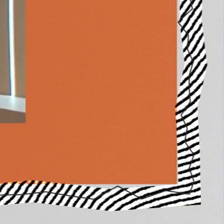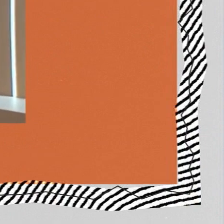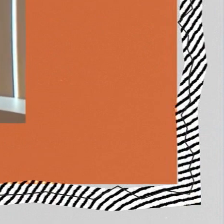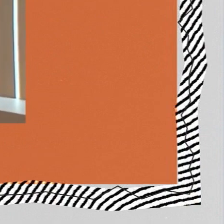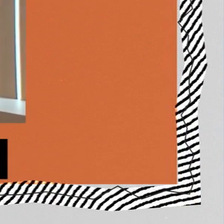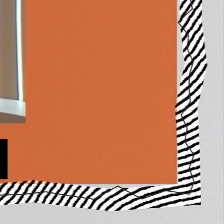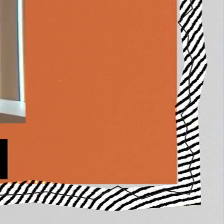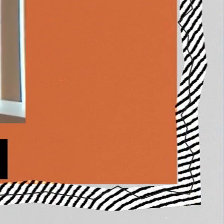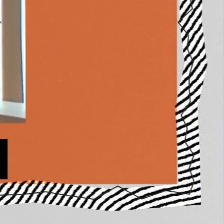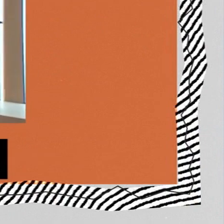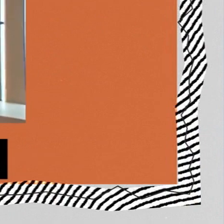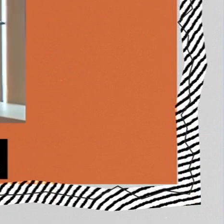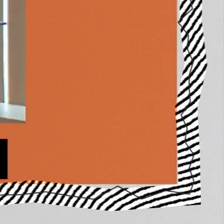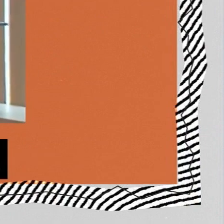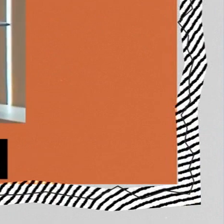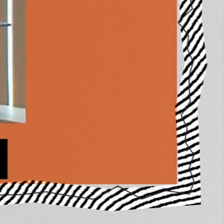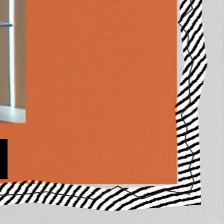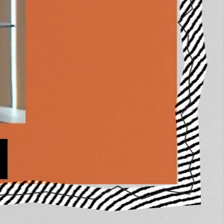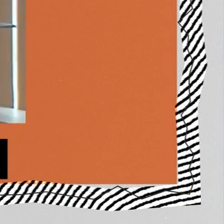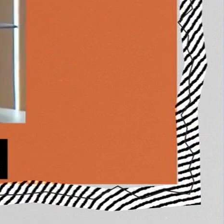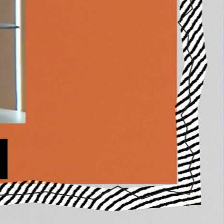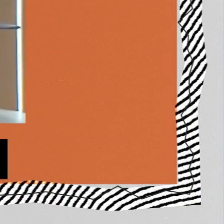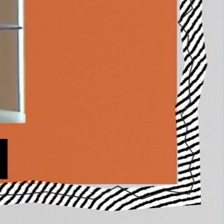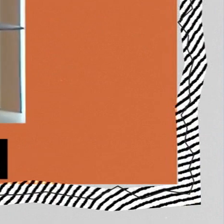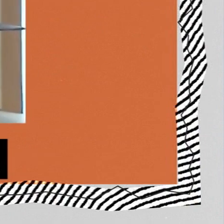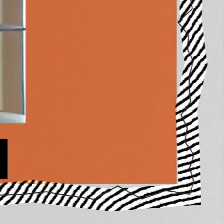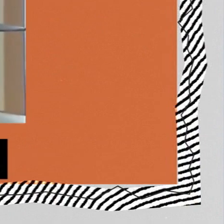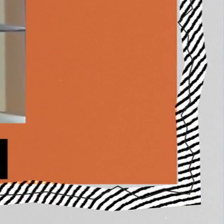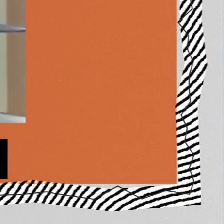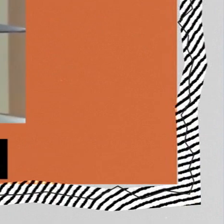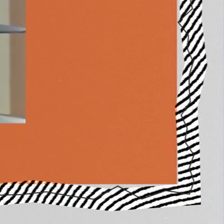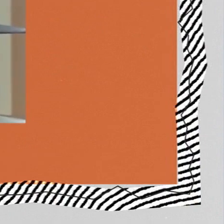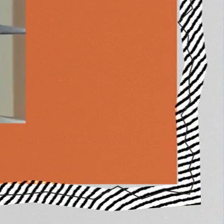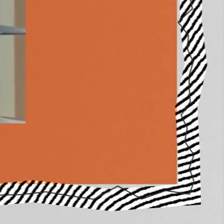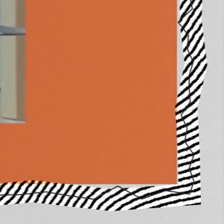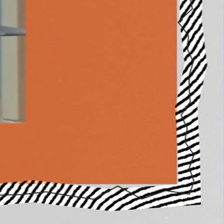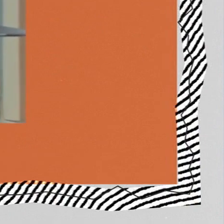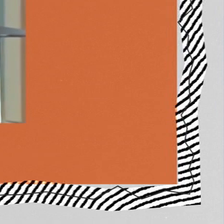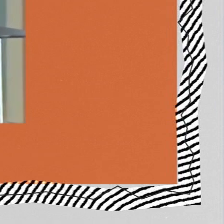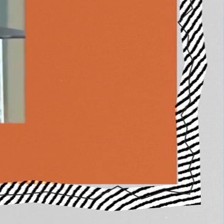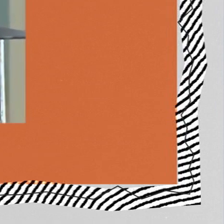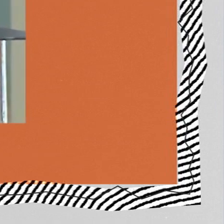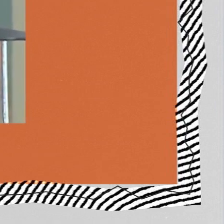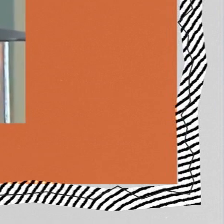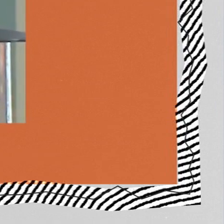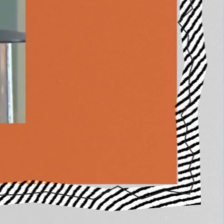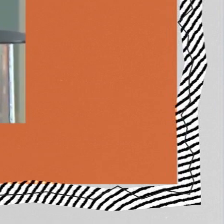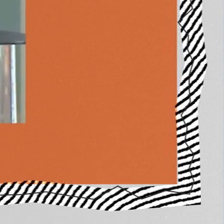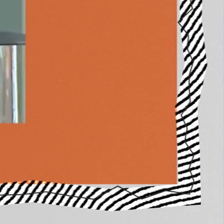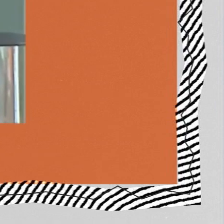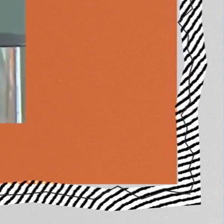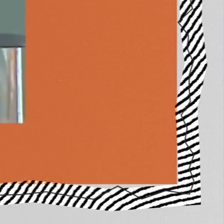era colocada dentro de uma sala de alunos sem deficiência. Ela não aprendia,